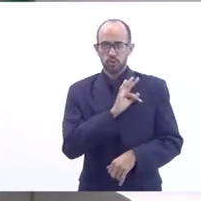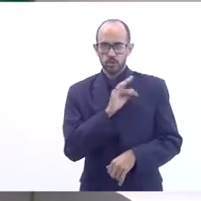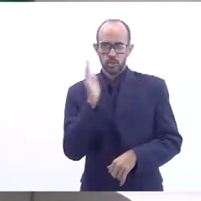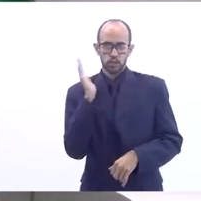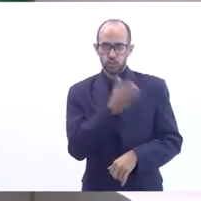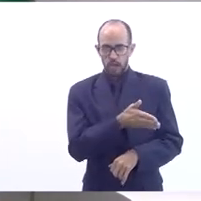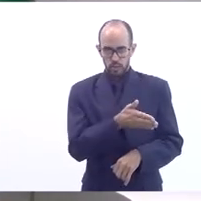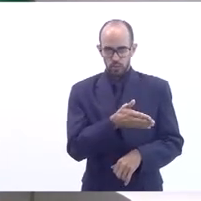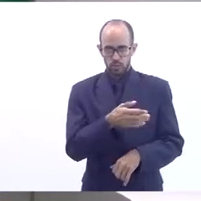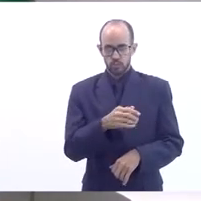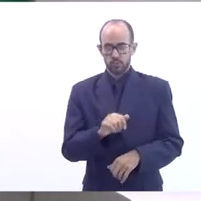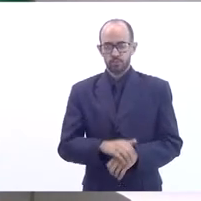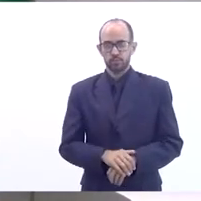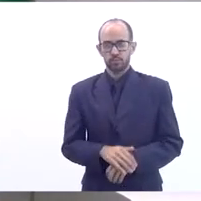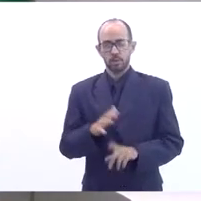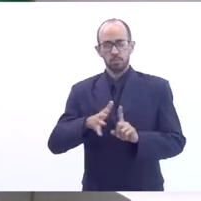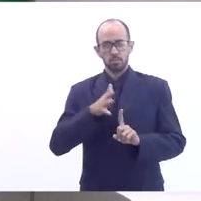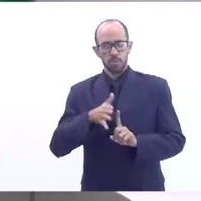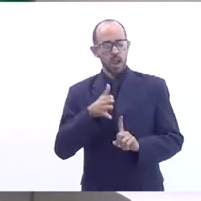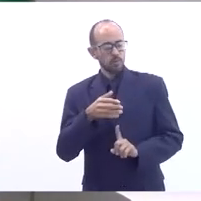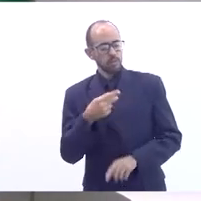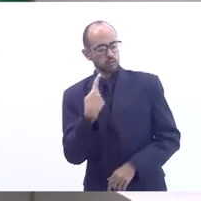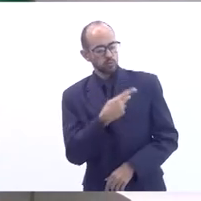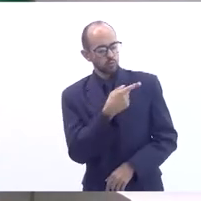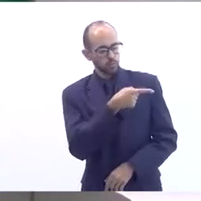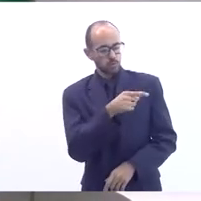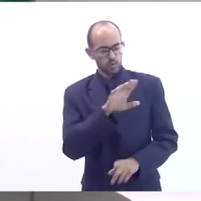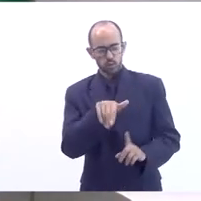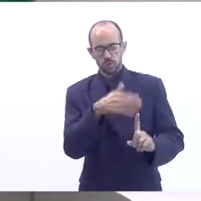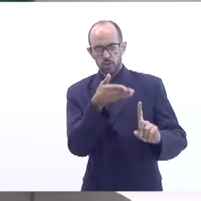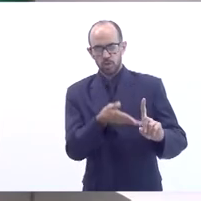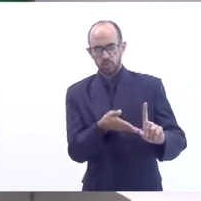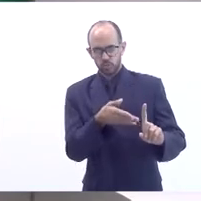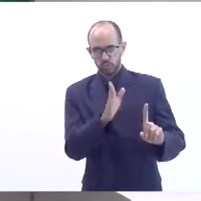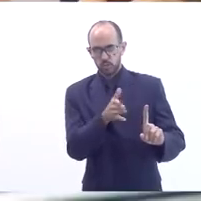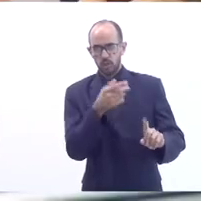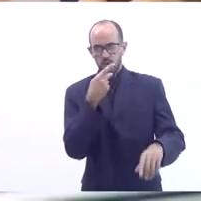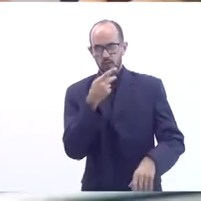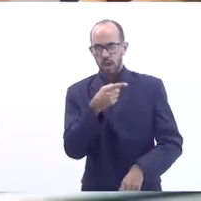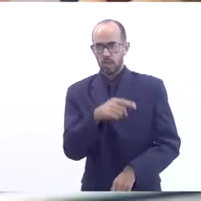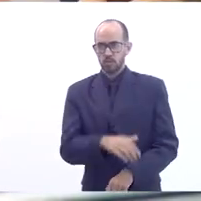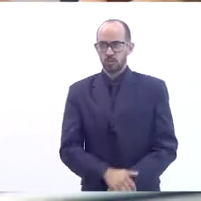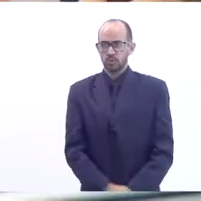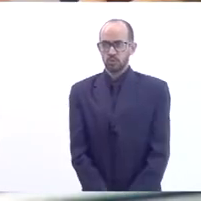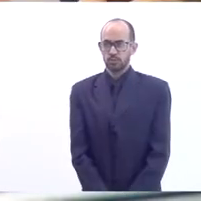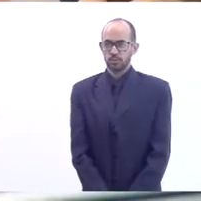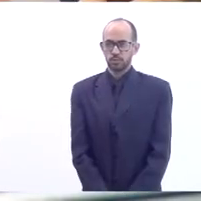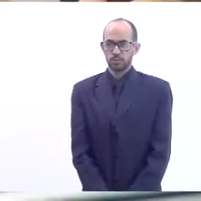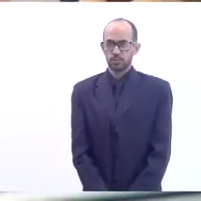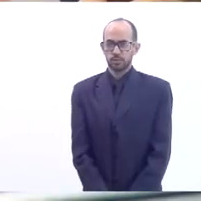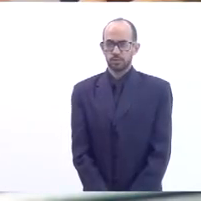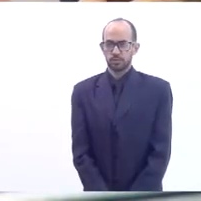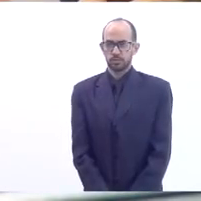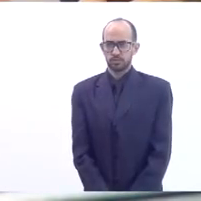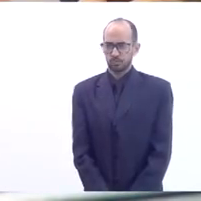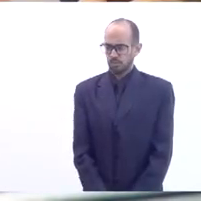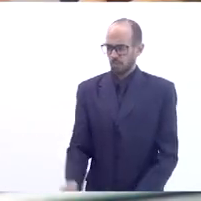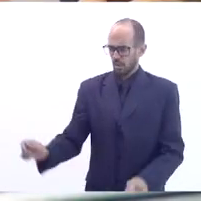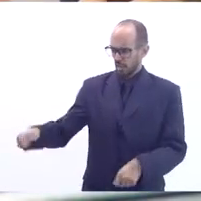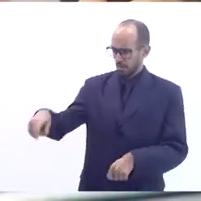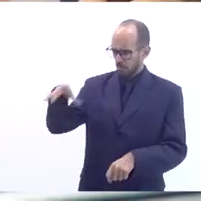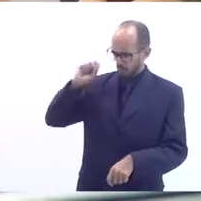bom a palavra é sua é o nosso reconhecimento tá registrado aqui Jet E aí